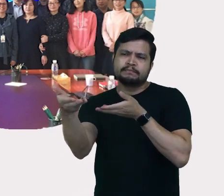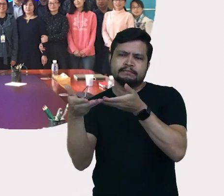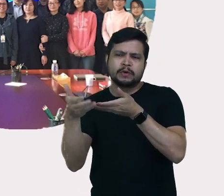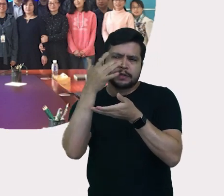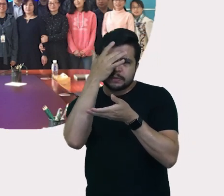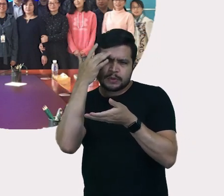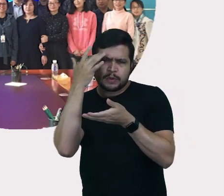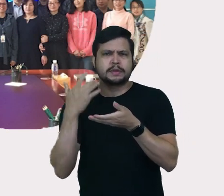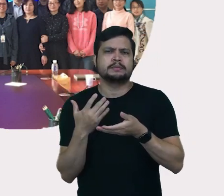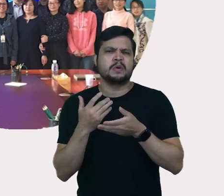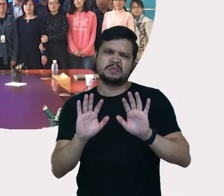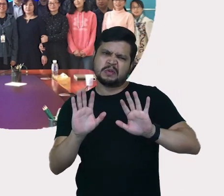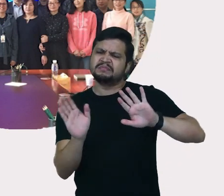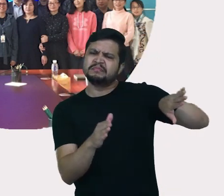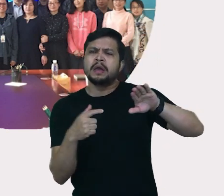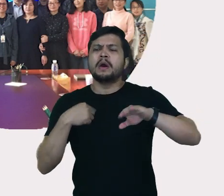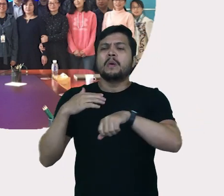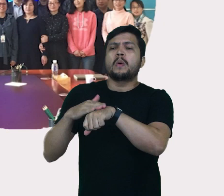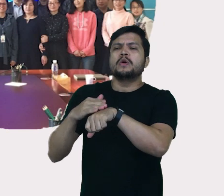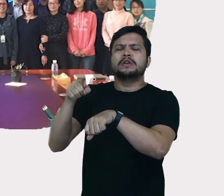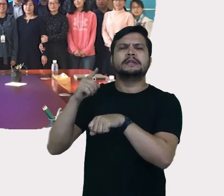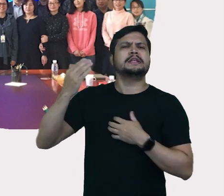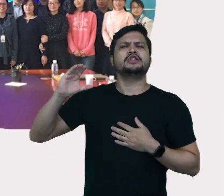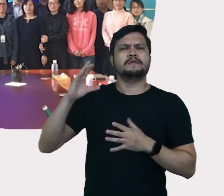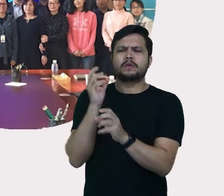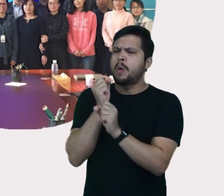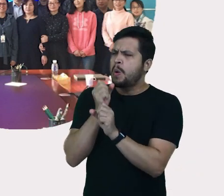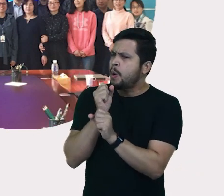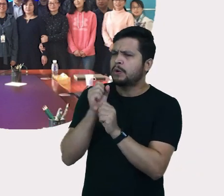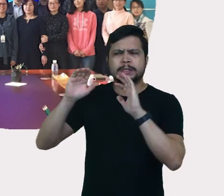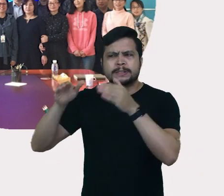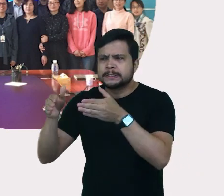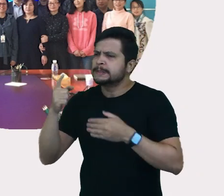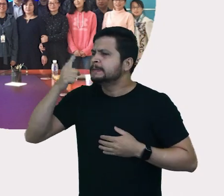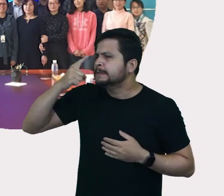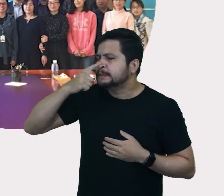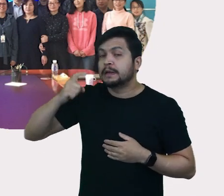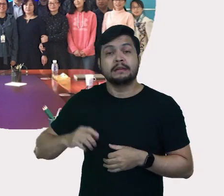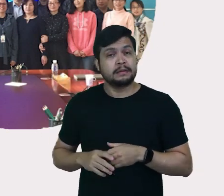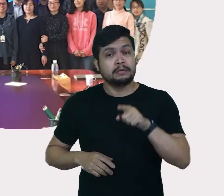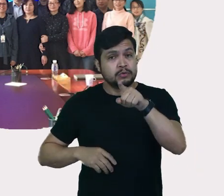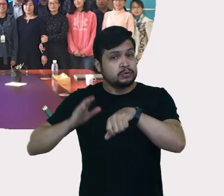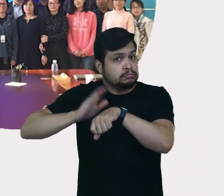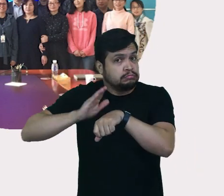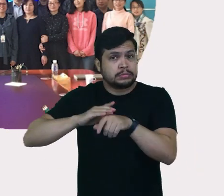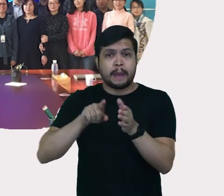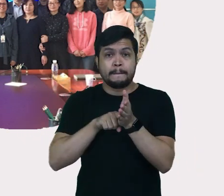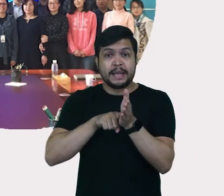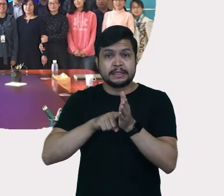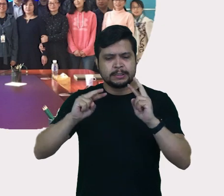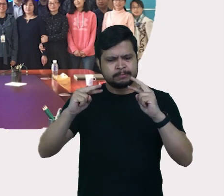pessoas, ou não, eu gosto do método científico, eu gosto de fazer conta. Então, você, ao longo da tua graduação, já